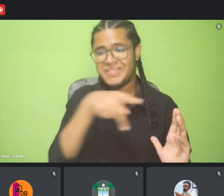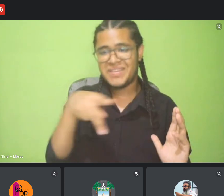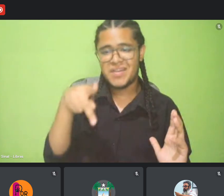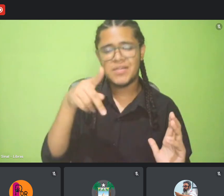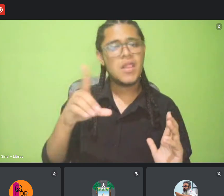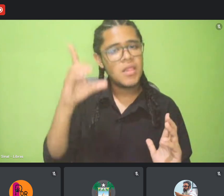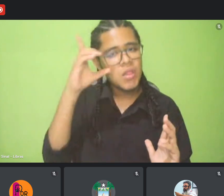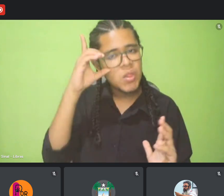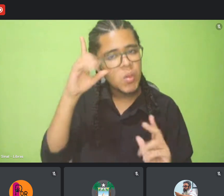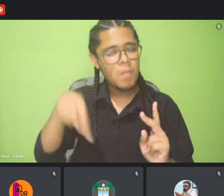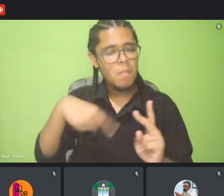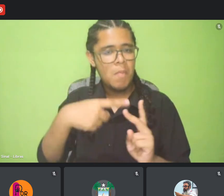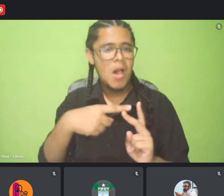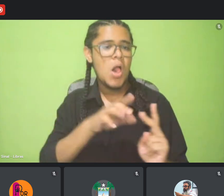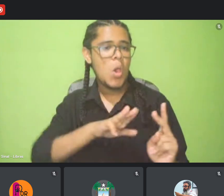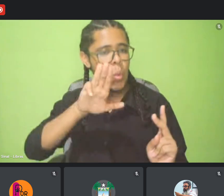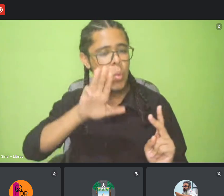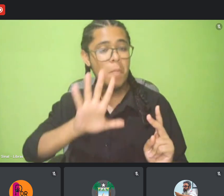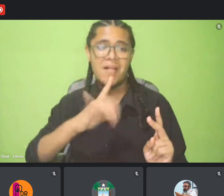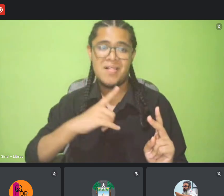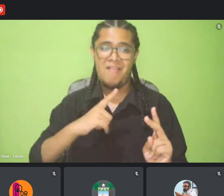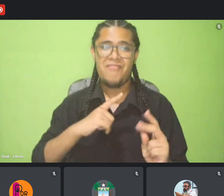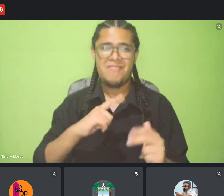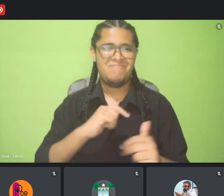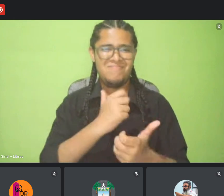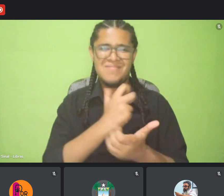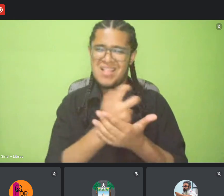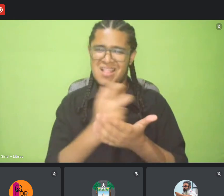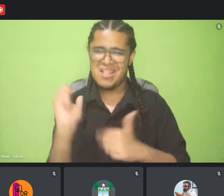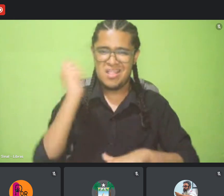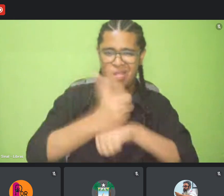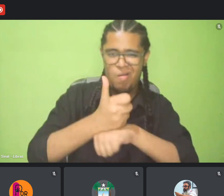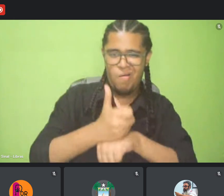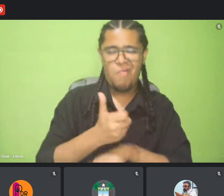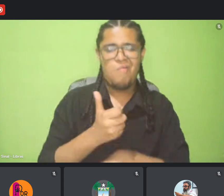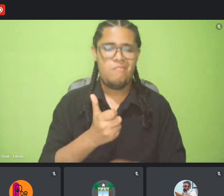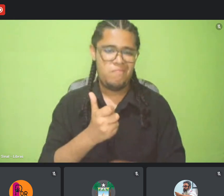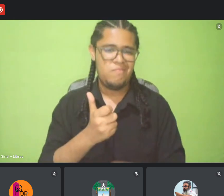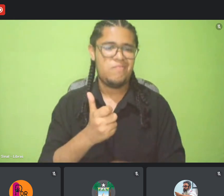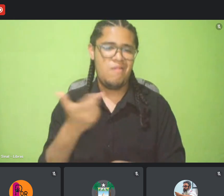retrocesso terrível, né? Nessas iniciativas que têm se dado de início,